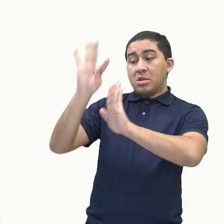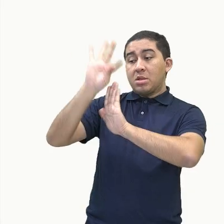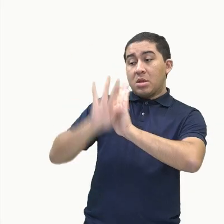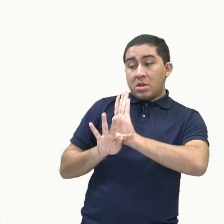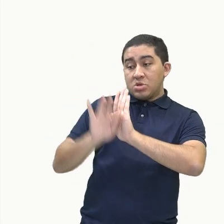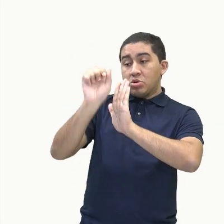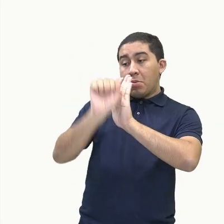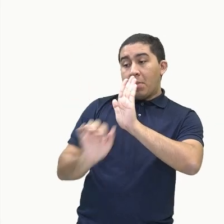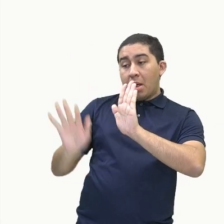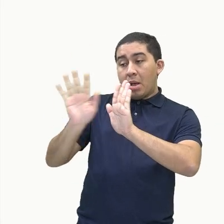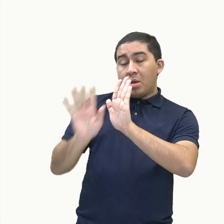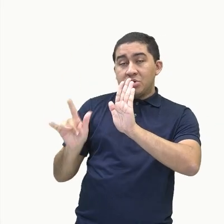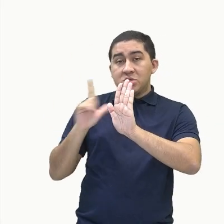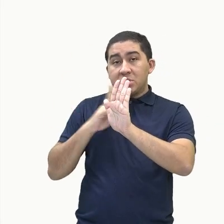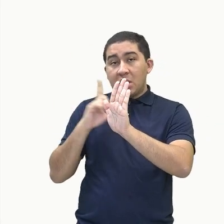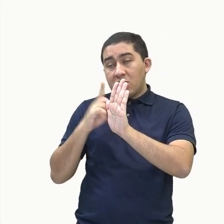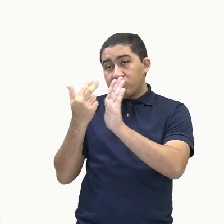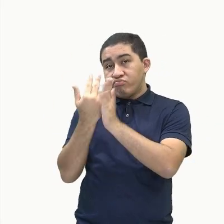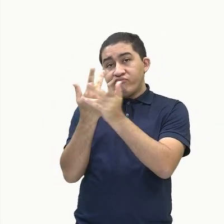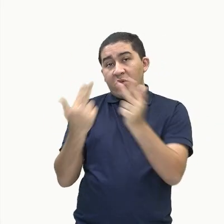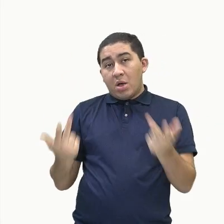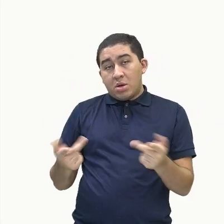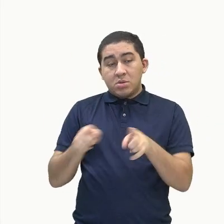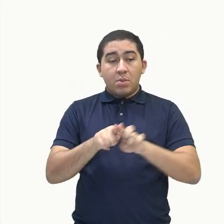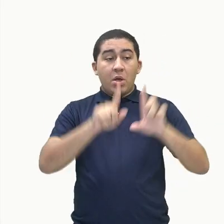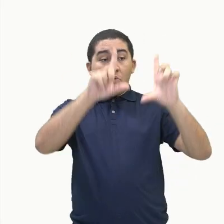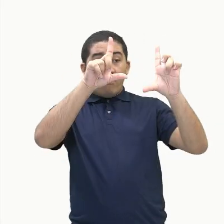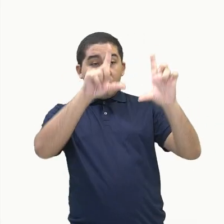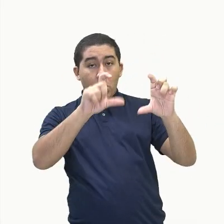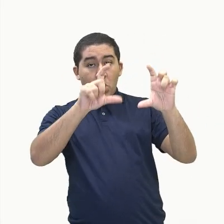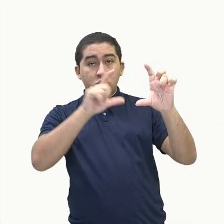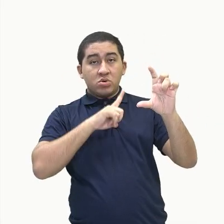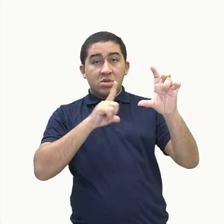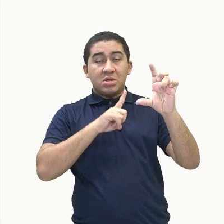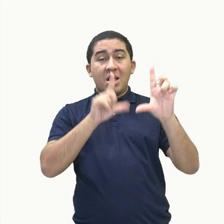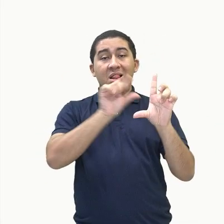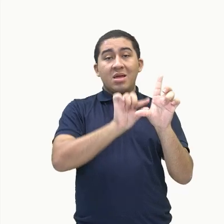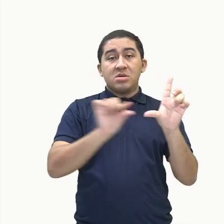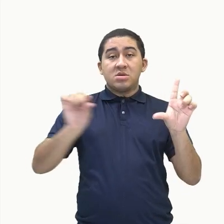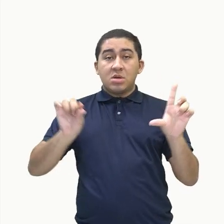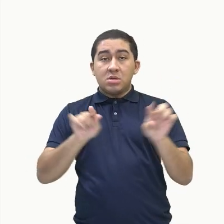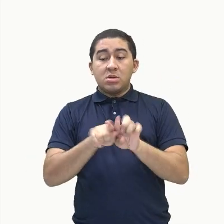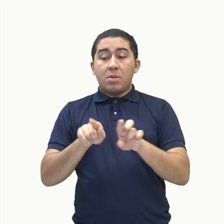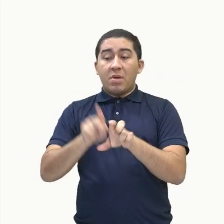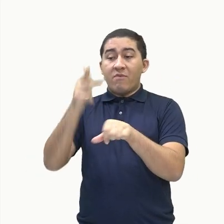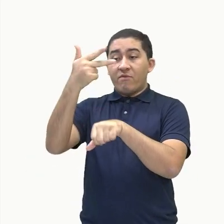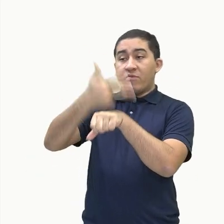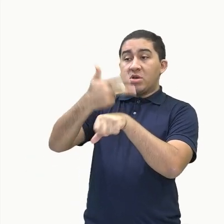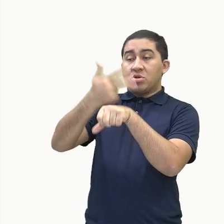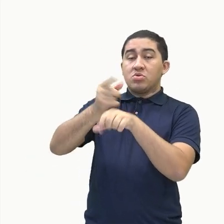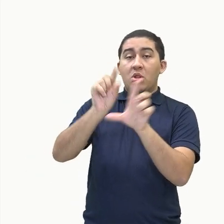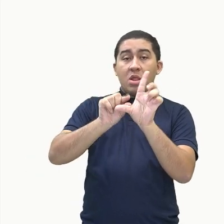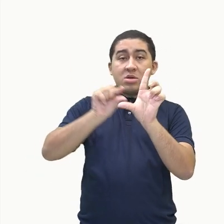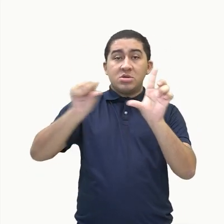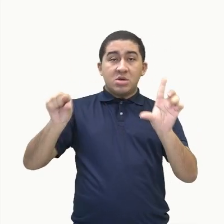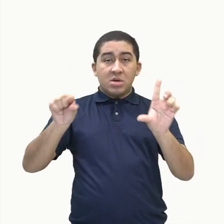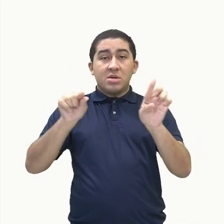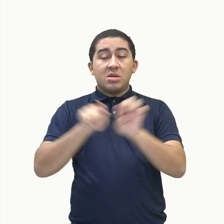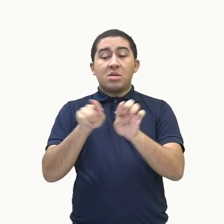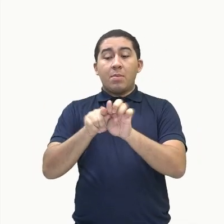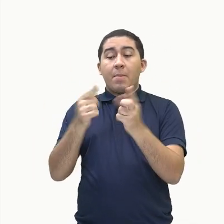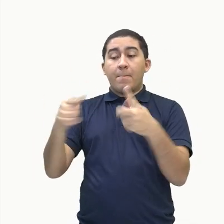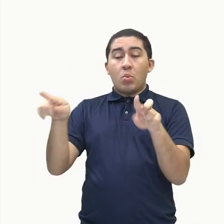mais emoji, vocês vão ver fotos com legenda, vocês vão ver vídeos com legenda e